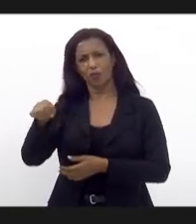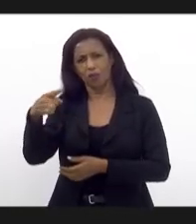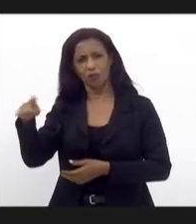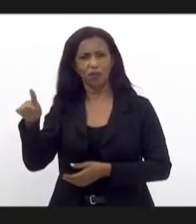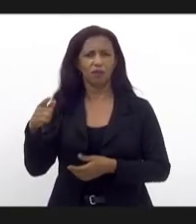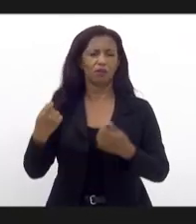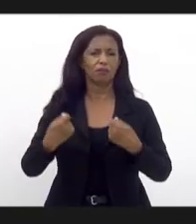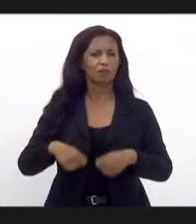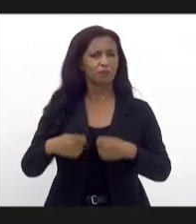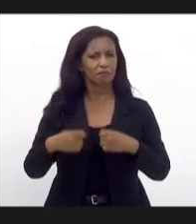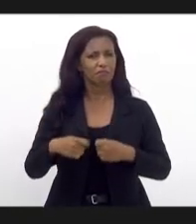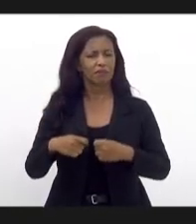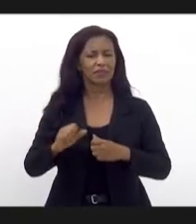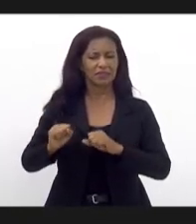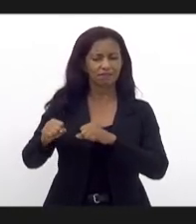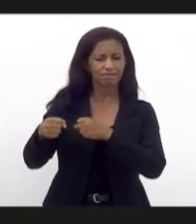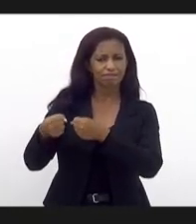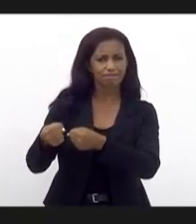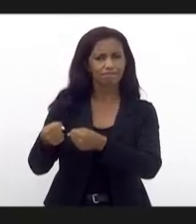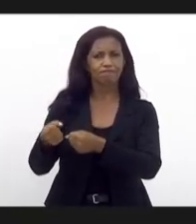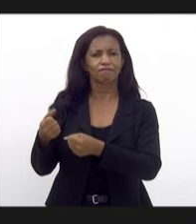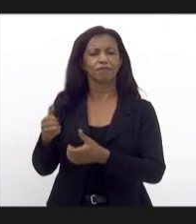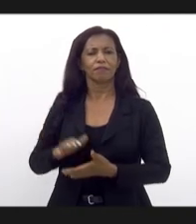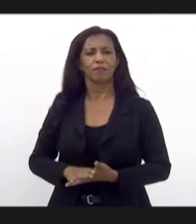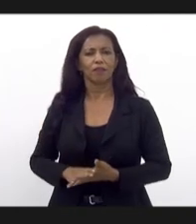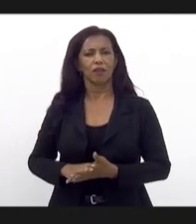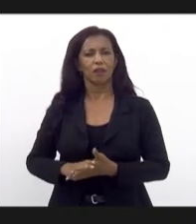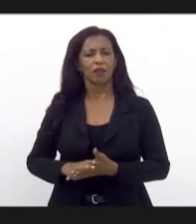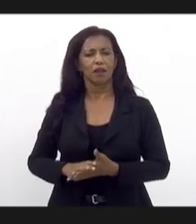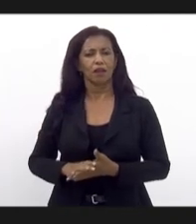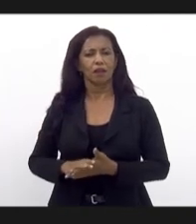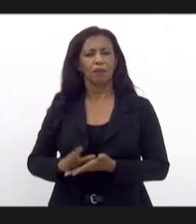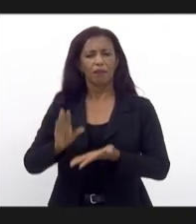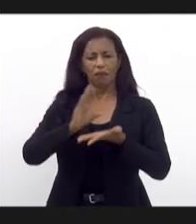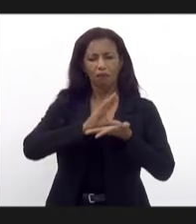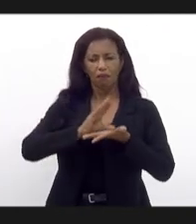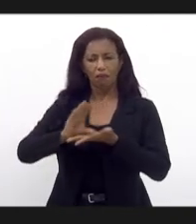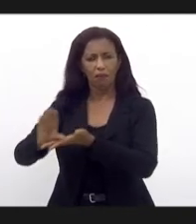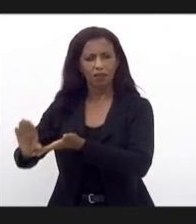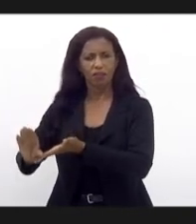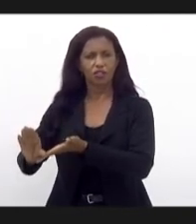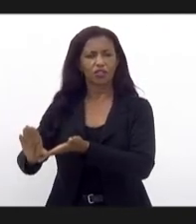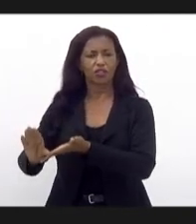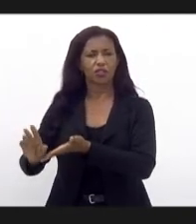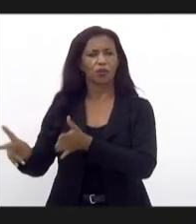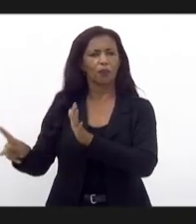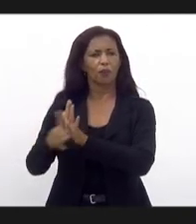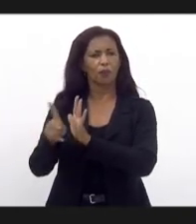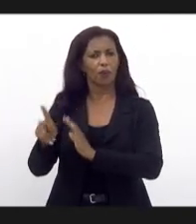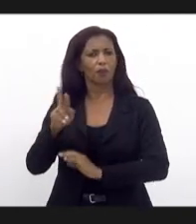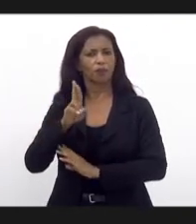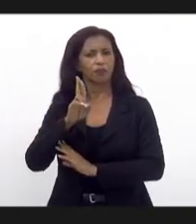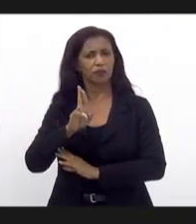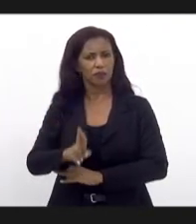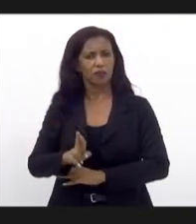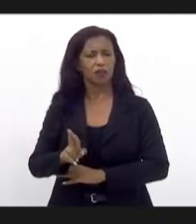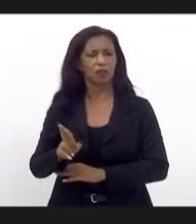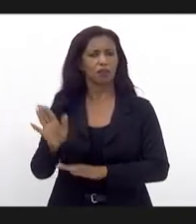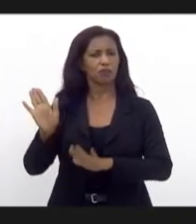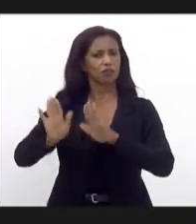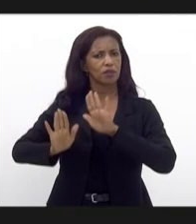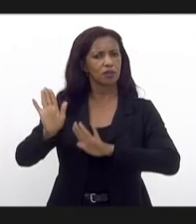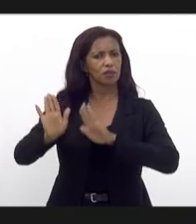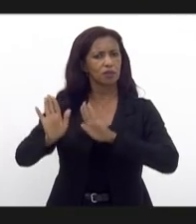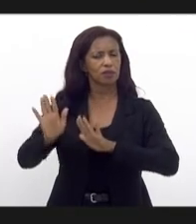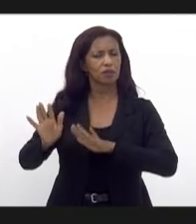precisa peitar para que se destine recursos carimbados desse resultado licitatório